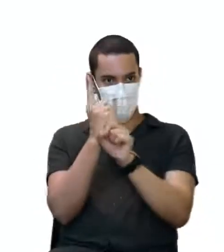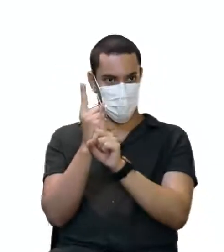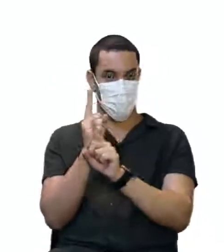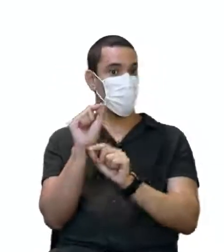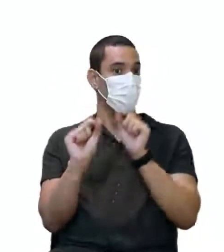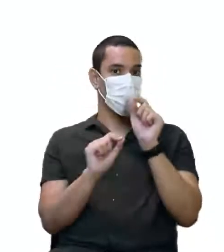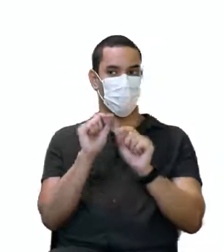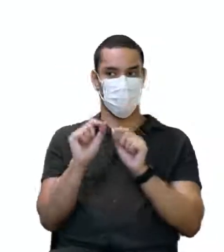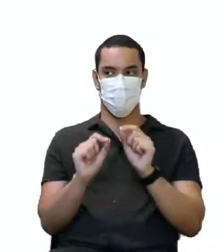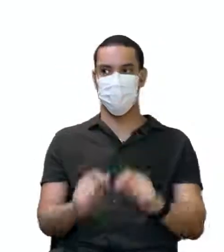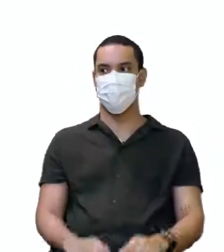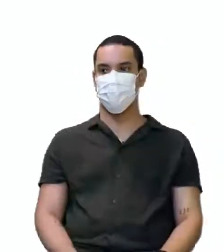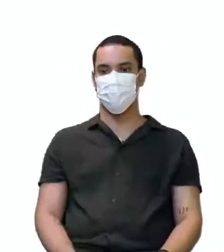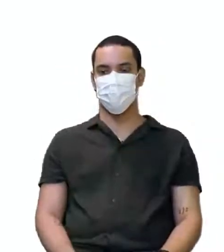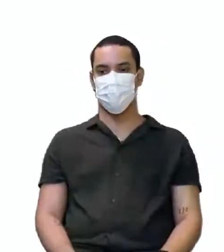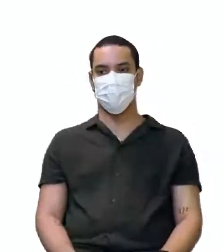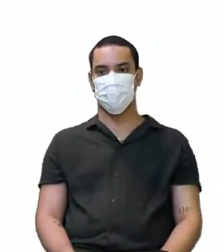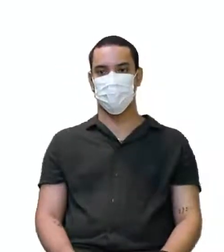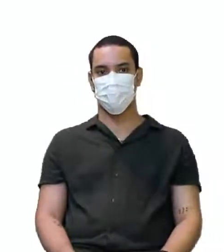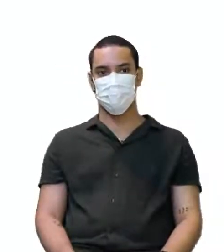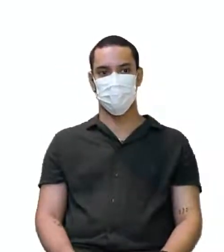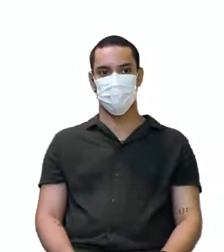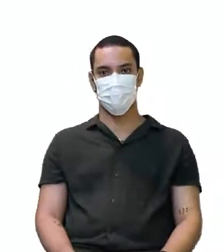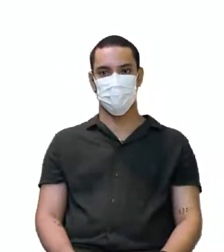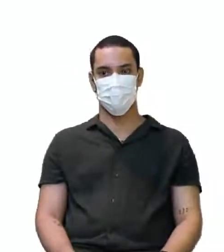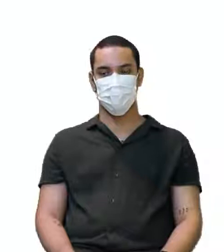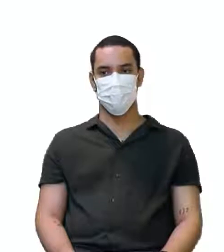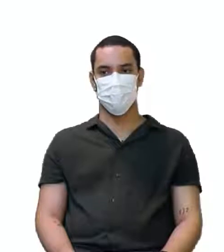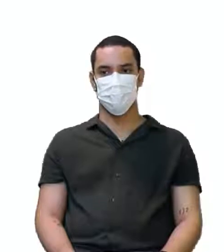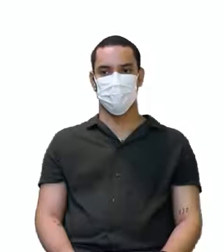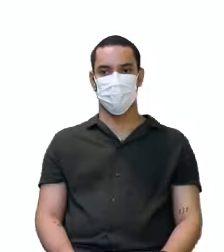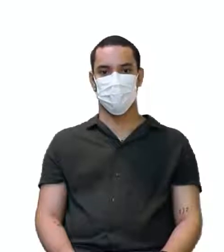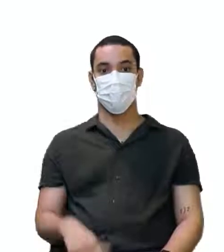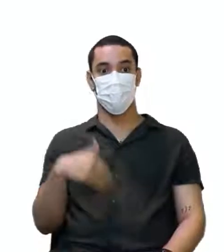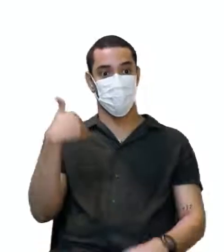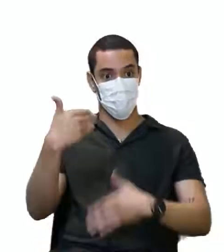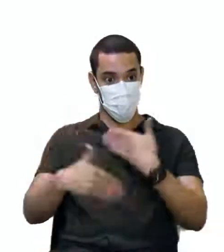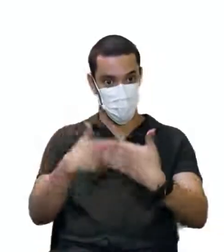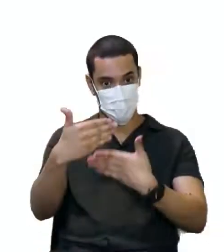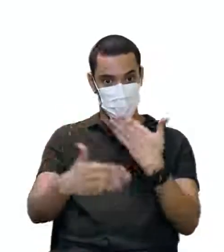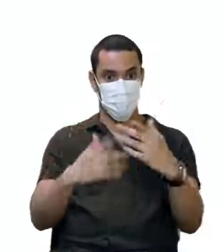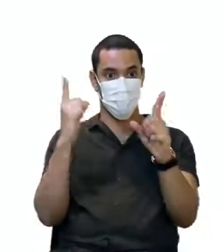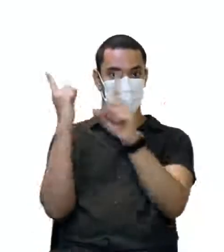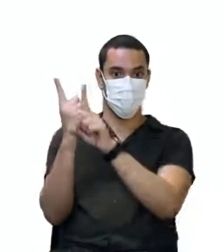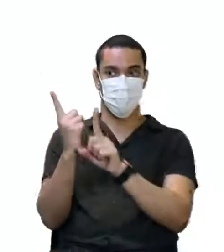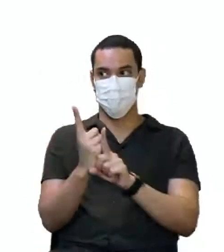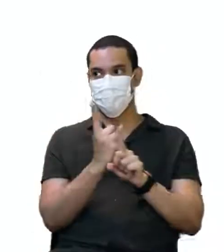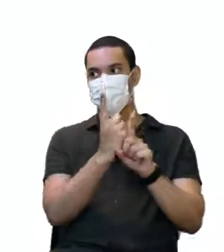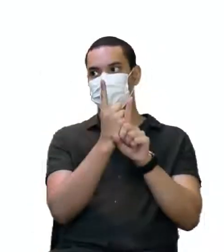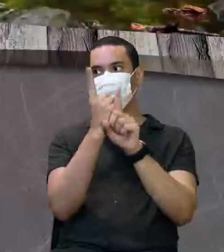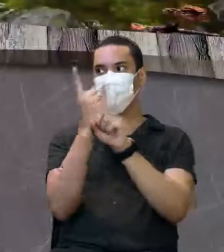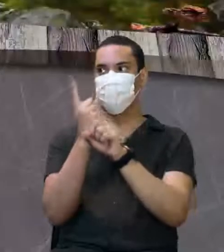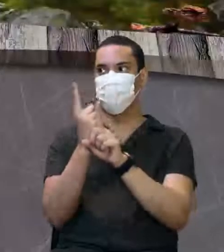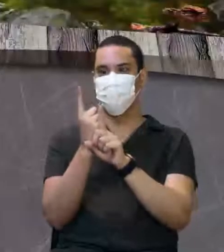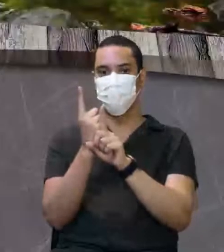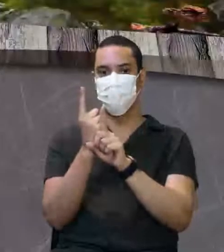mim, ao longo desses achados, é que eles foram descobrindo,